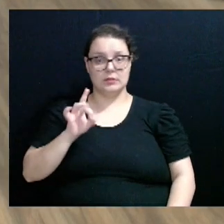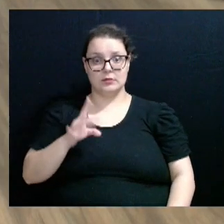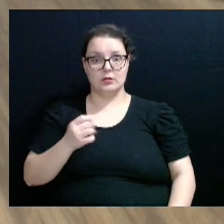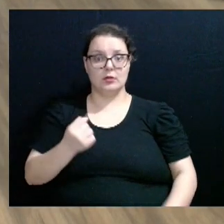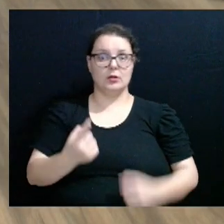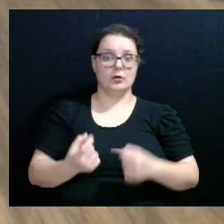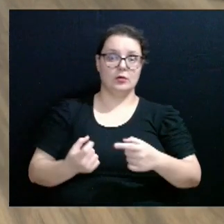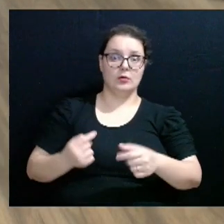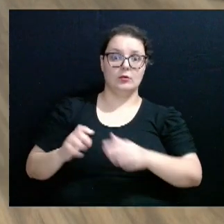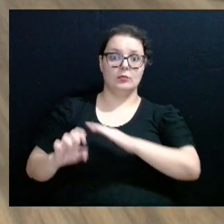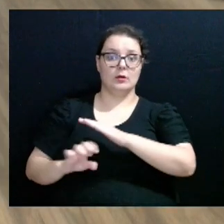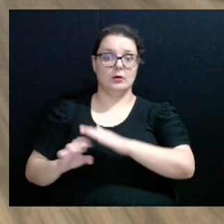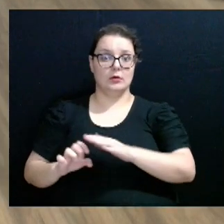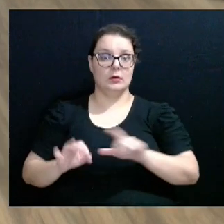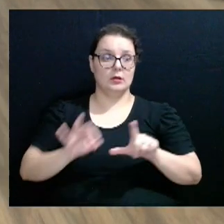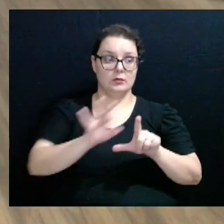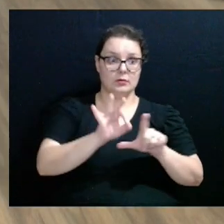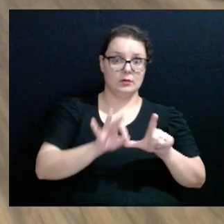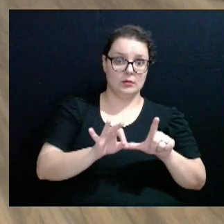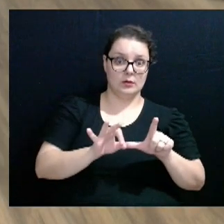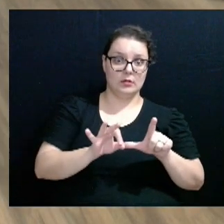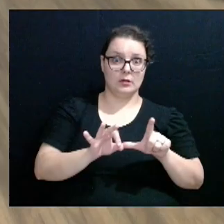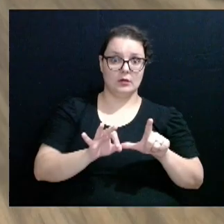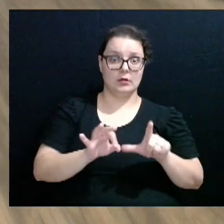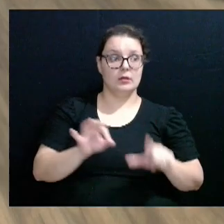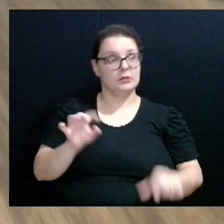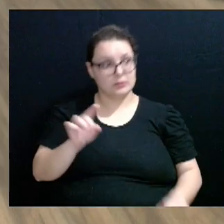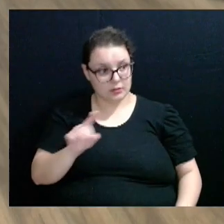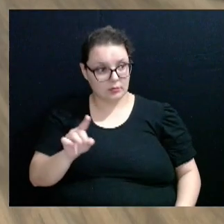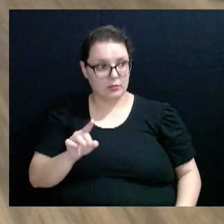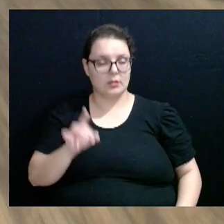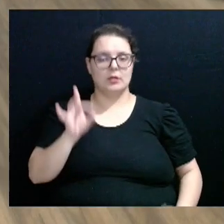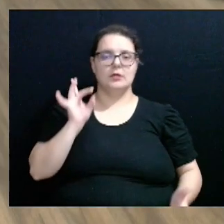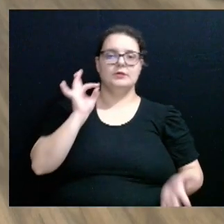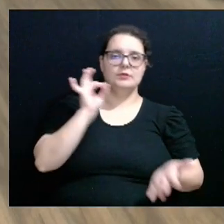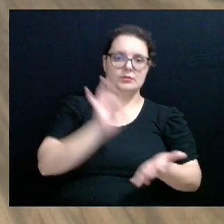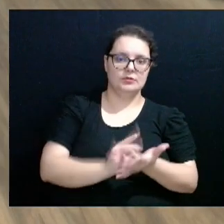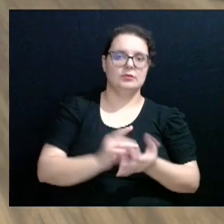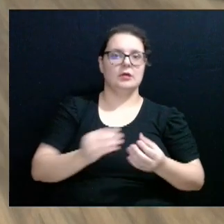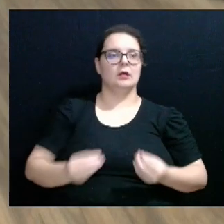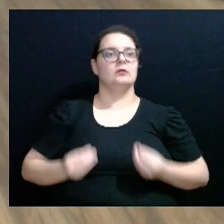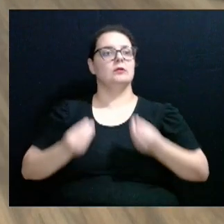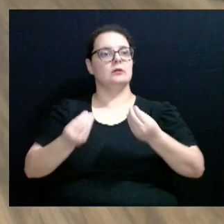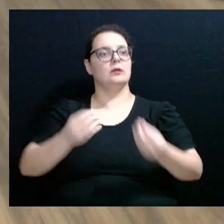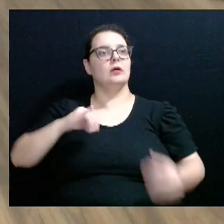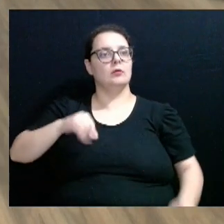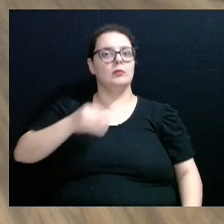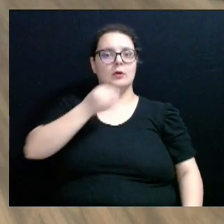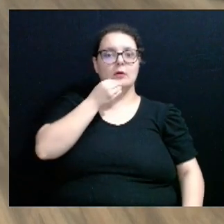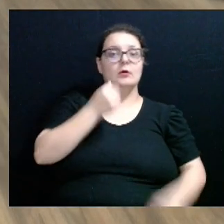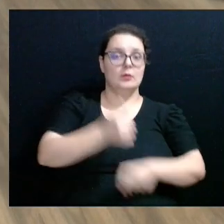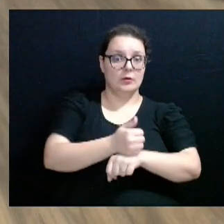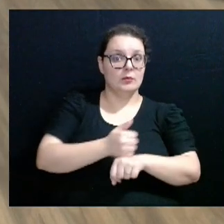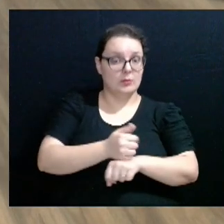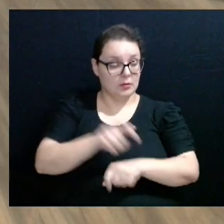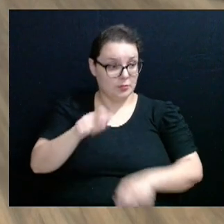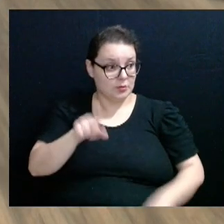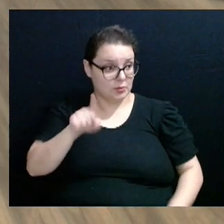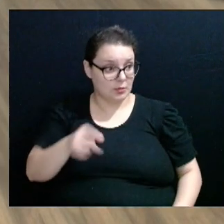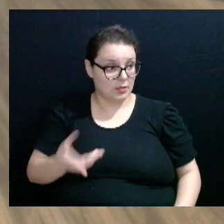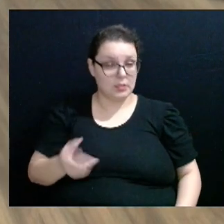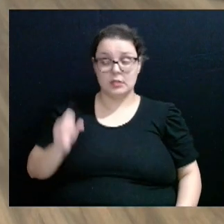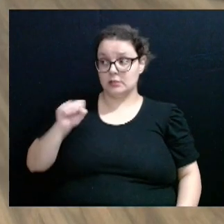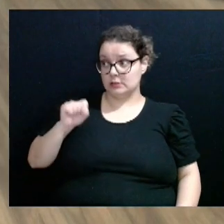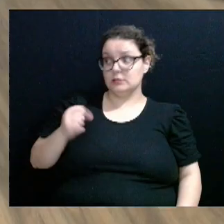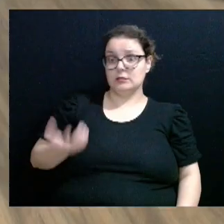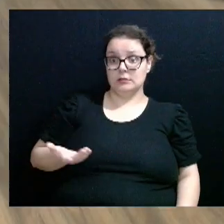das cotas. Não, é de fato dar uma oportunidade pelo profissional que a pessoa é. Sim. Né? É